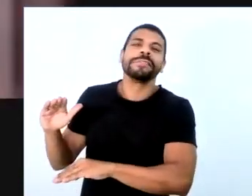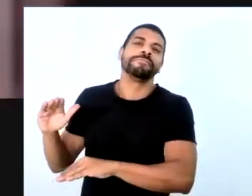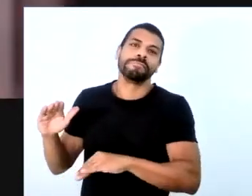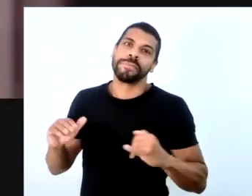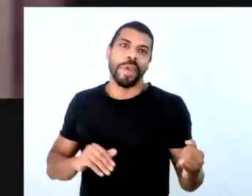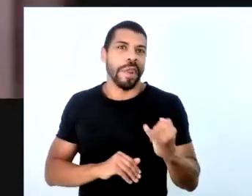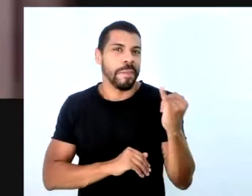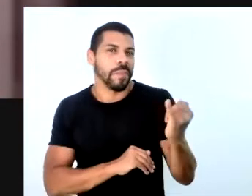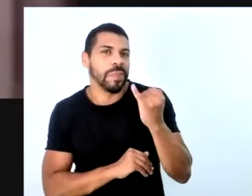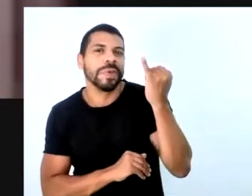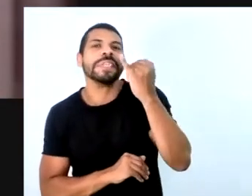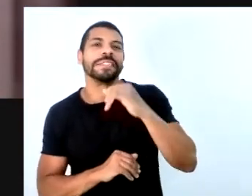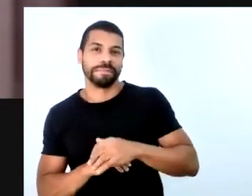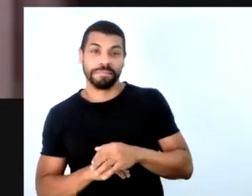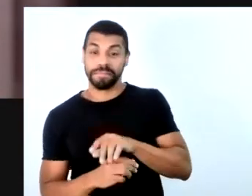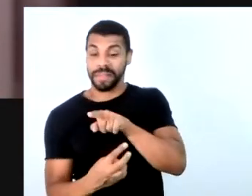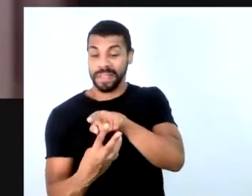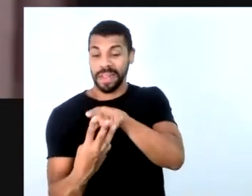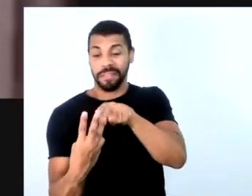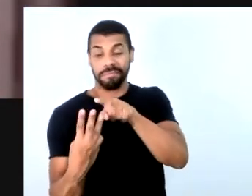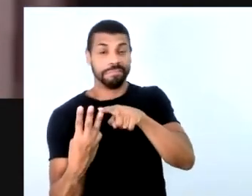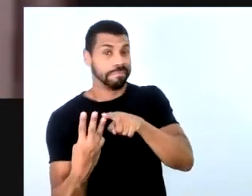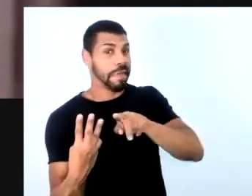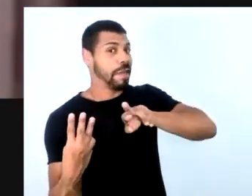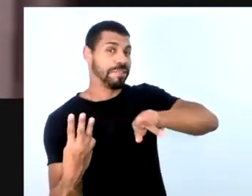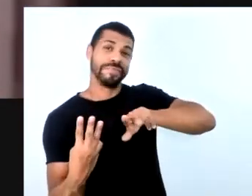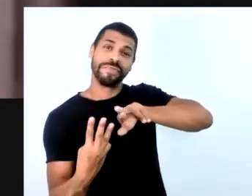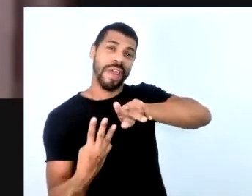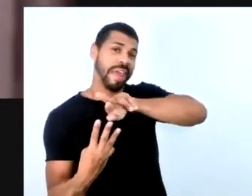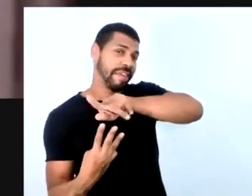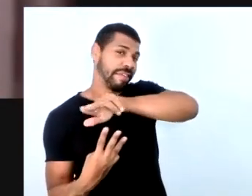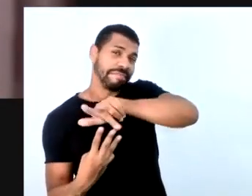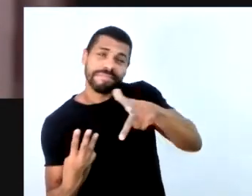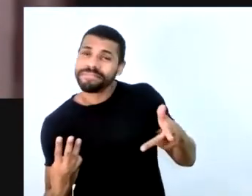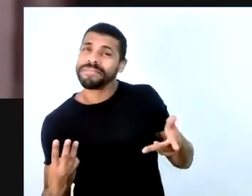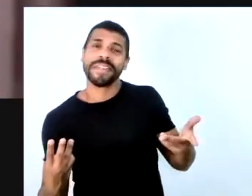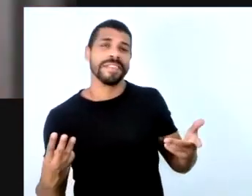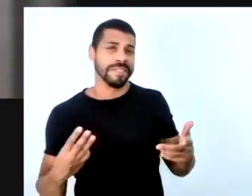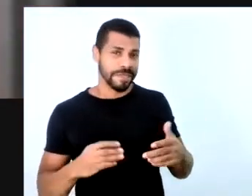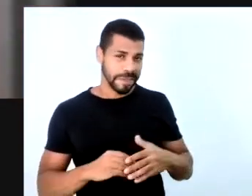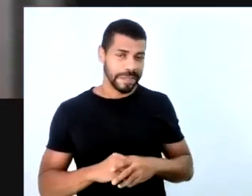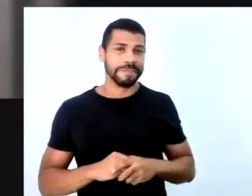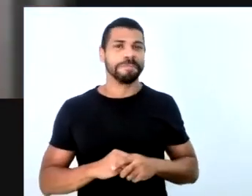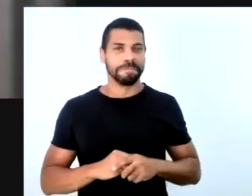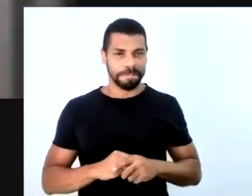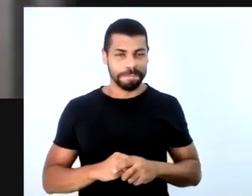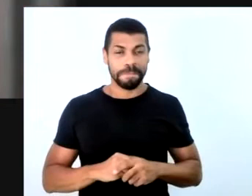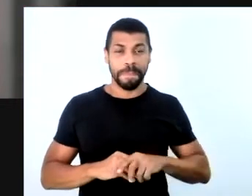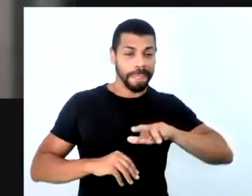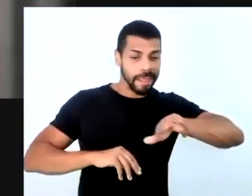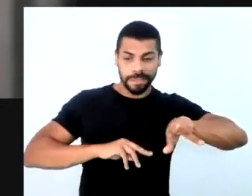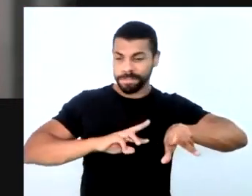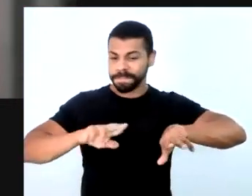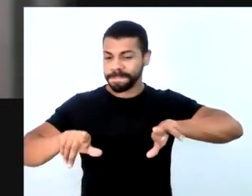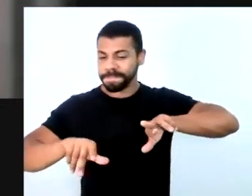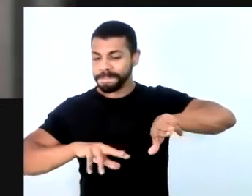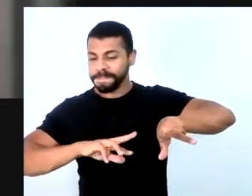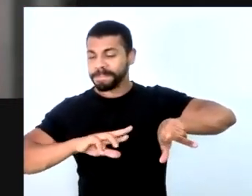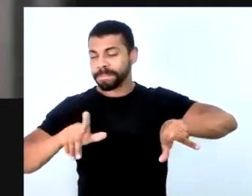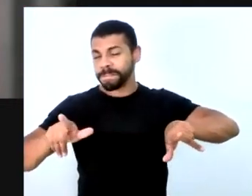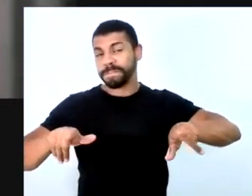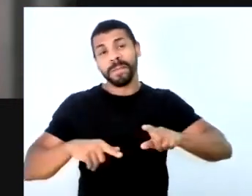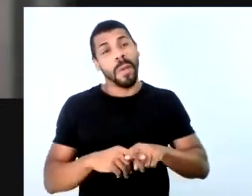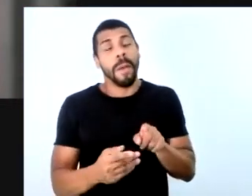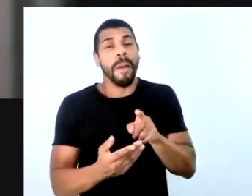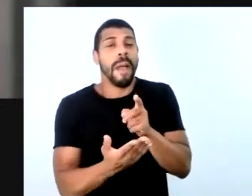que a gente achava interessante para construir as narrativas. Então, assim, são 3 processos muito distintos, sabe? São 3 processos